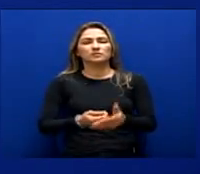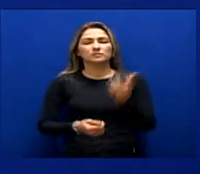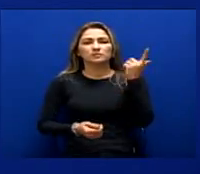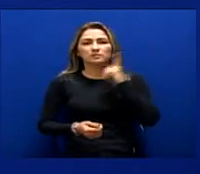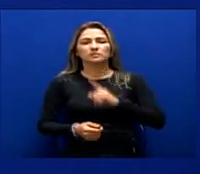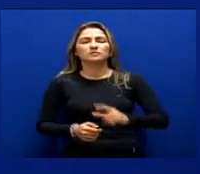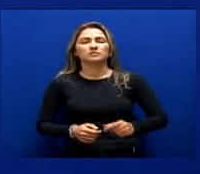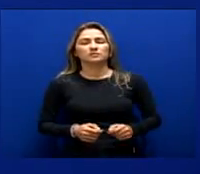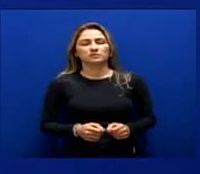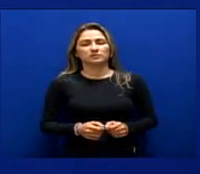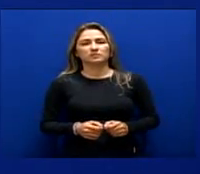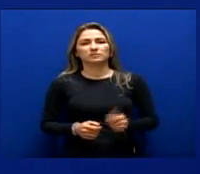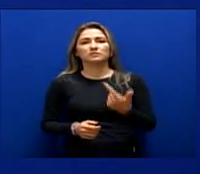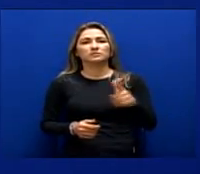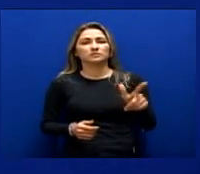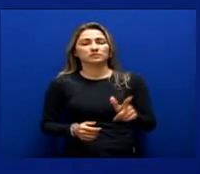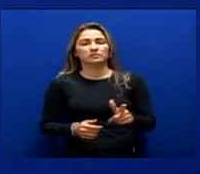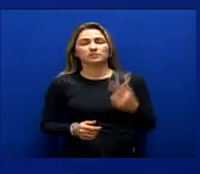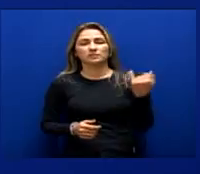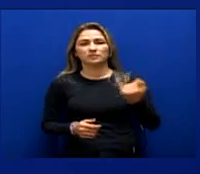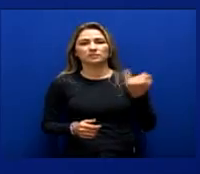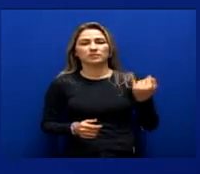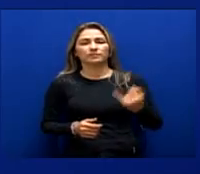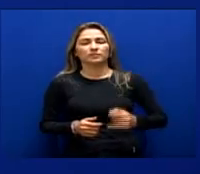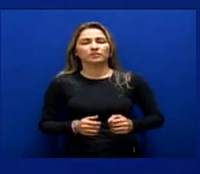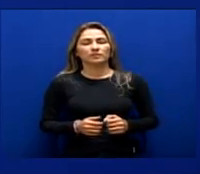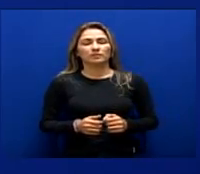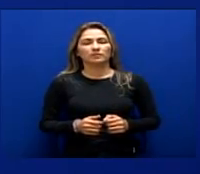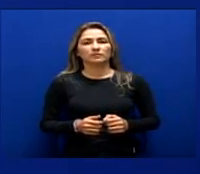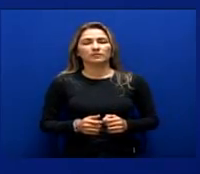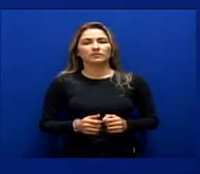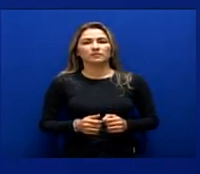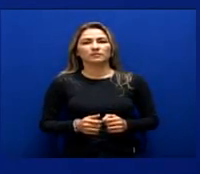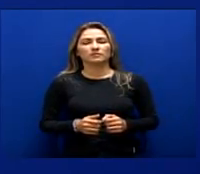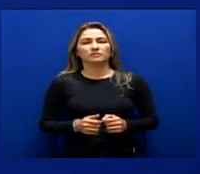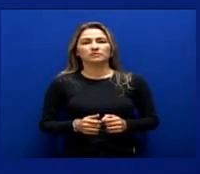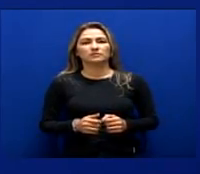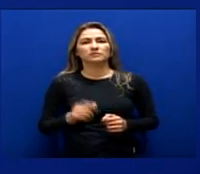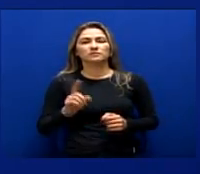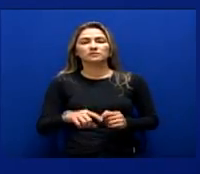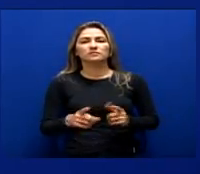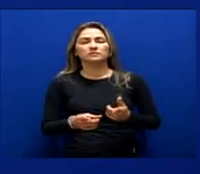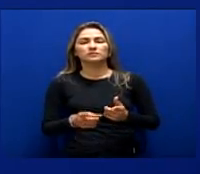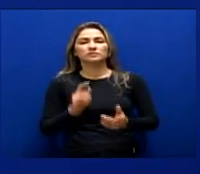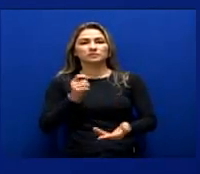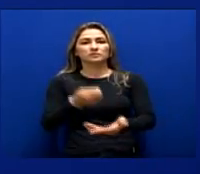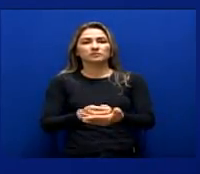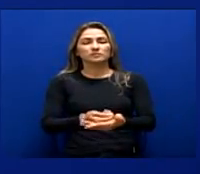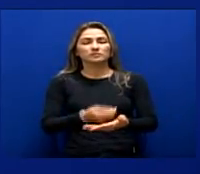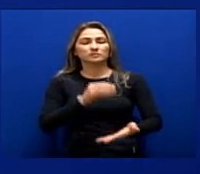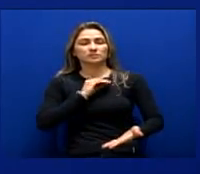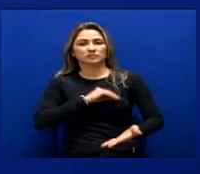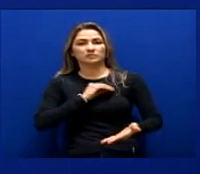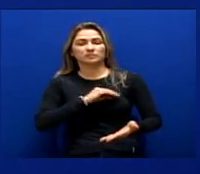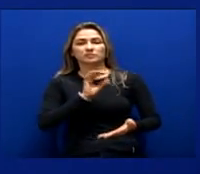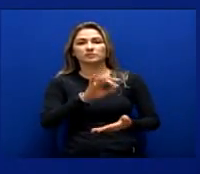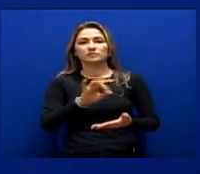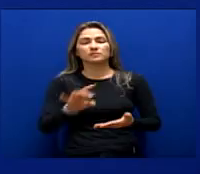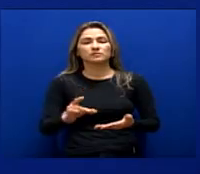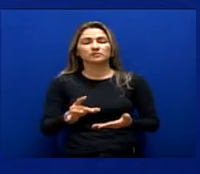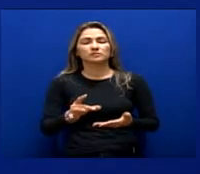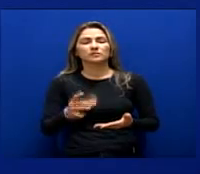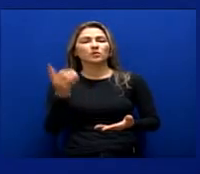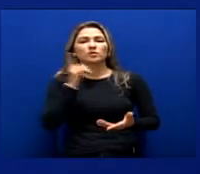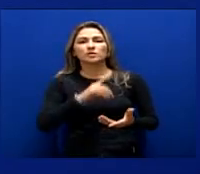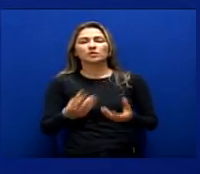que é referente a esse cumprimento nós só conseguimos este cumprimento por parte do município após o meu